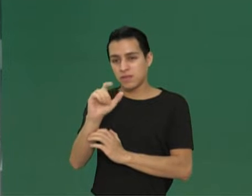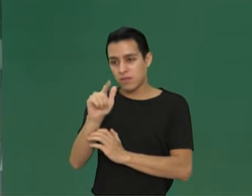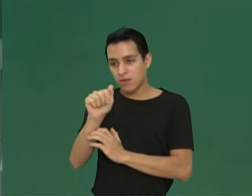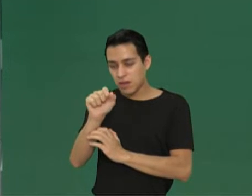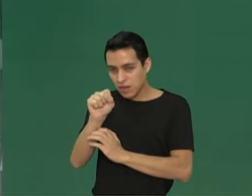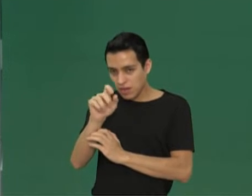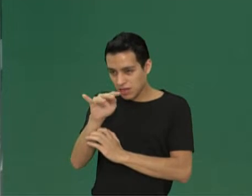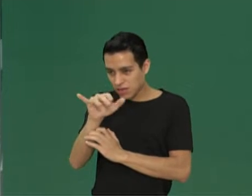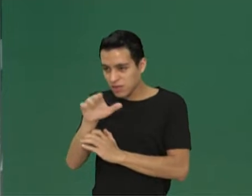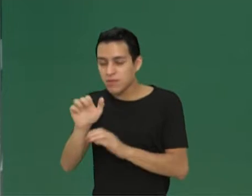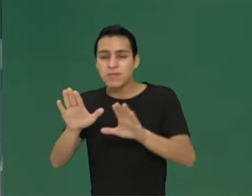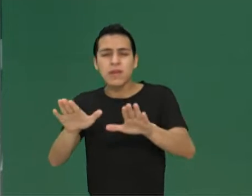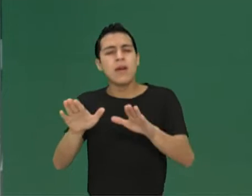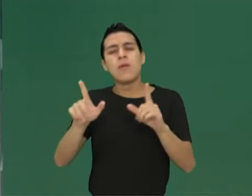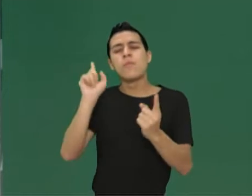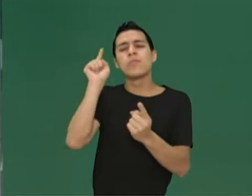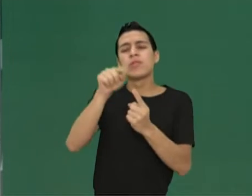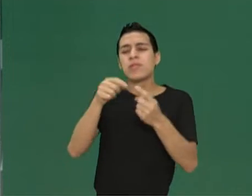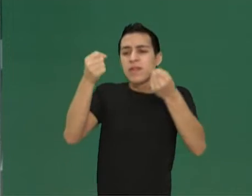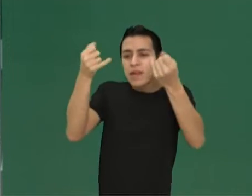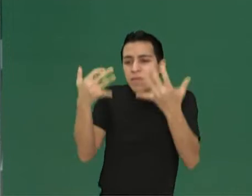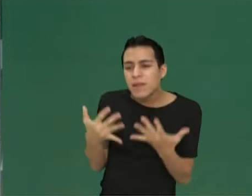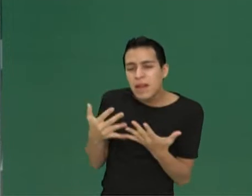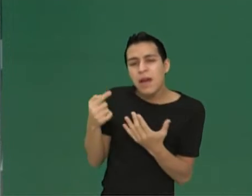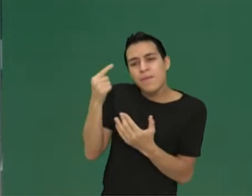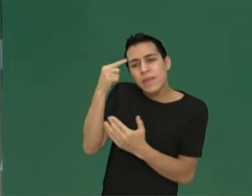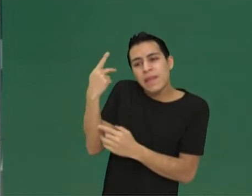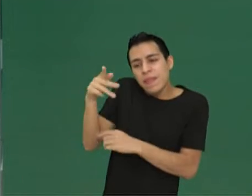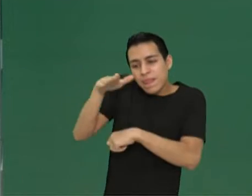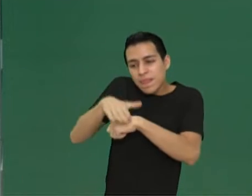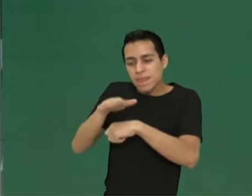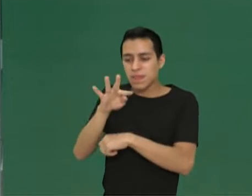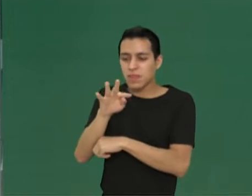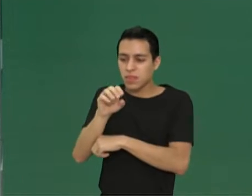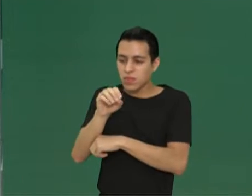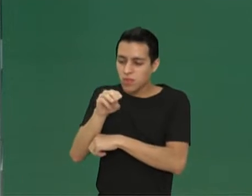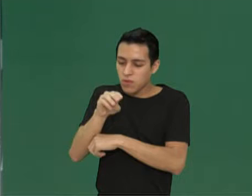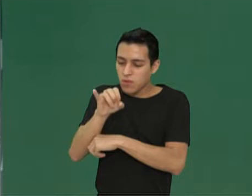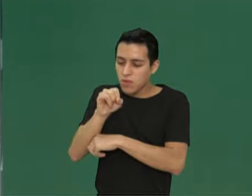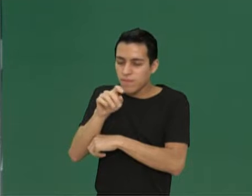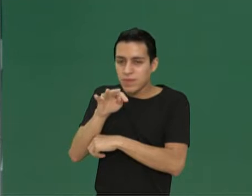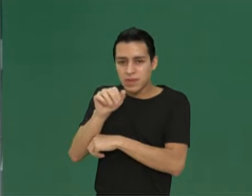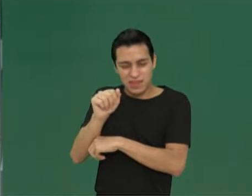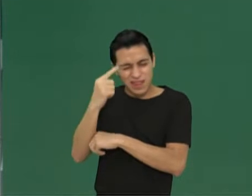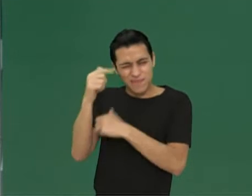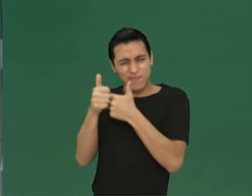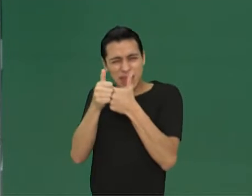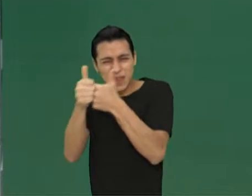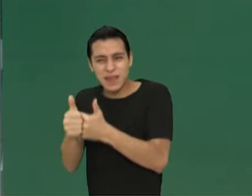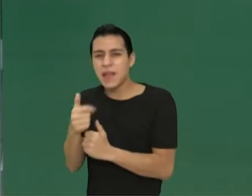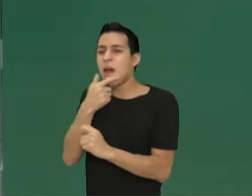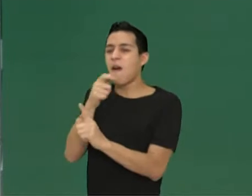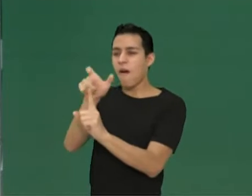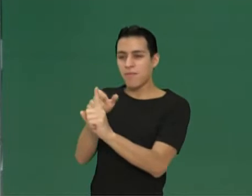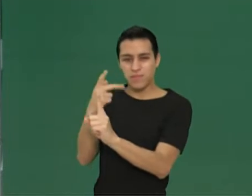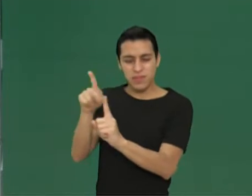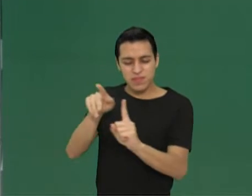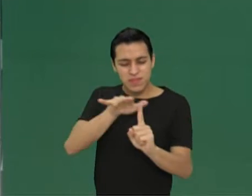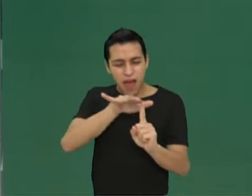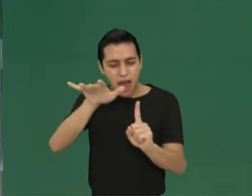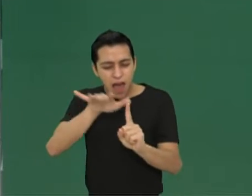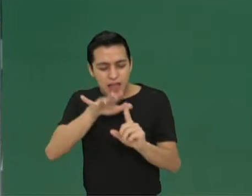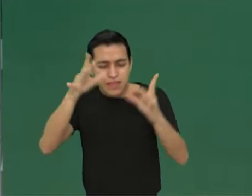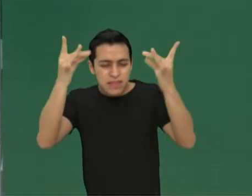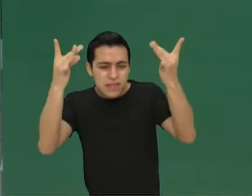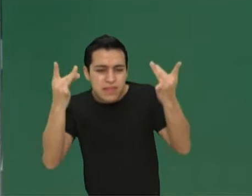aqui, explicar o pensamento tomista, né? Tomista faz referência a Tomás, né? Então explicar o pensamento de Tomás